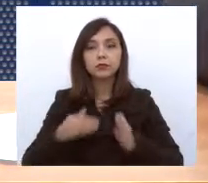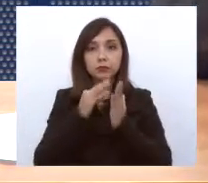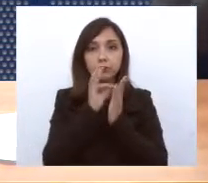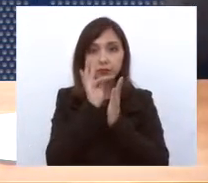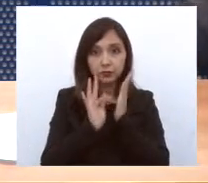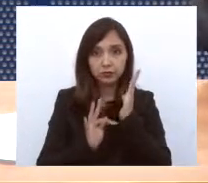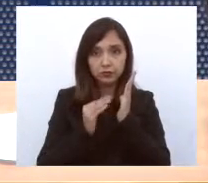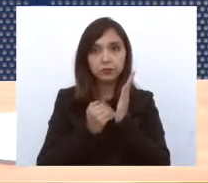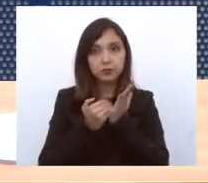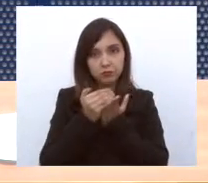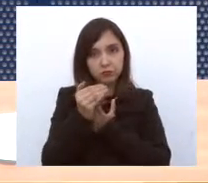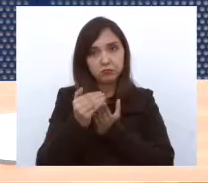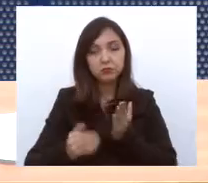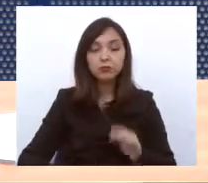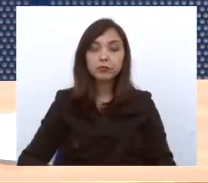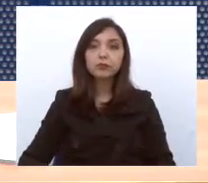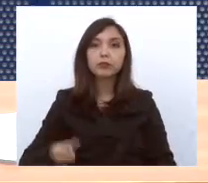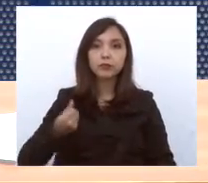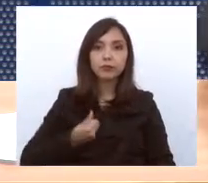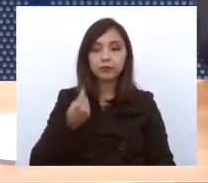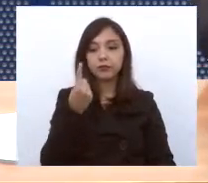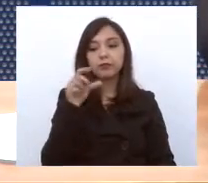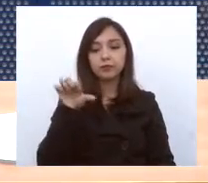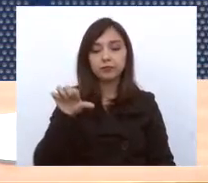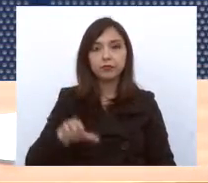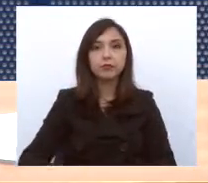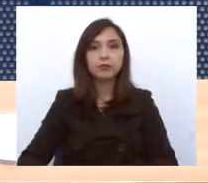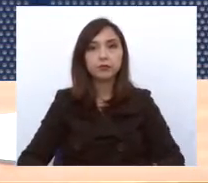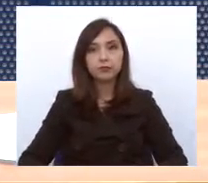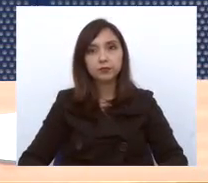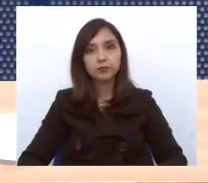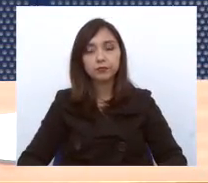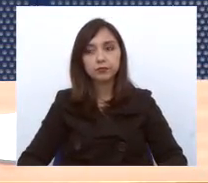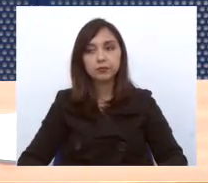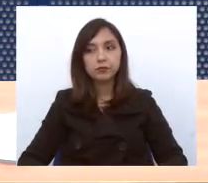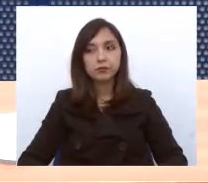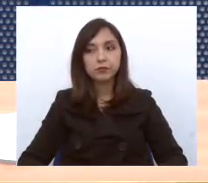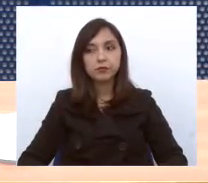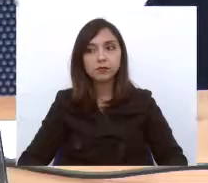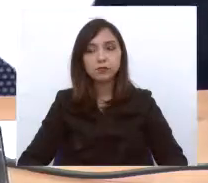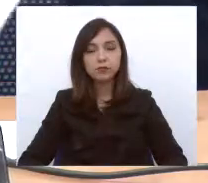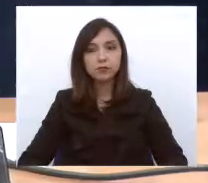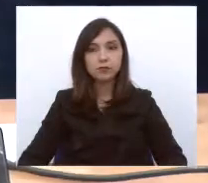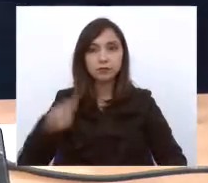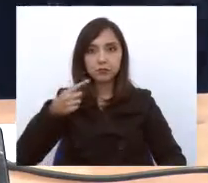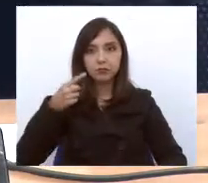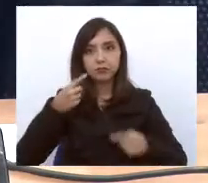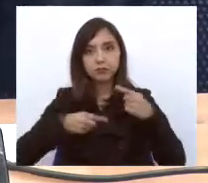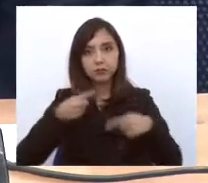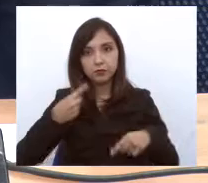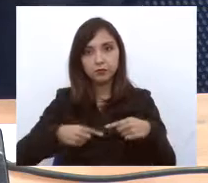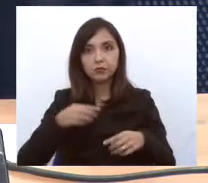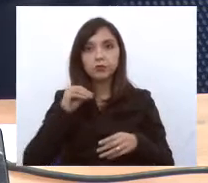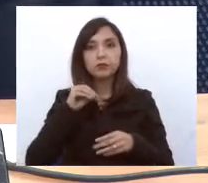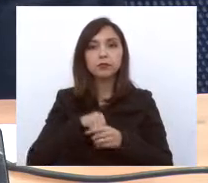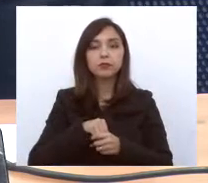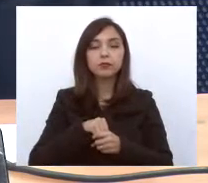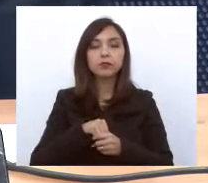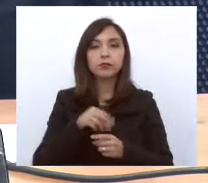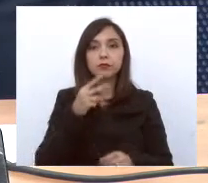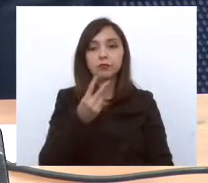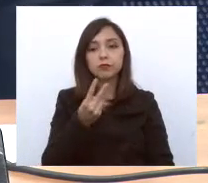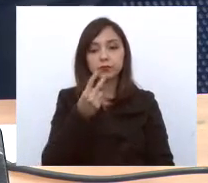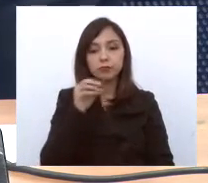inicial. Item 19, senhor secretário para a leitura. Primeira discussão e votação do projeto de lei número